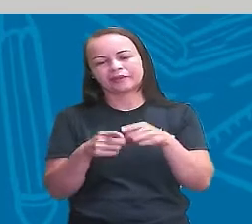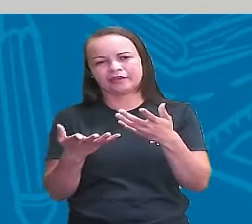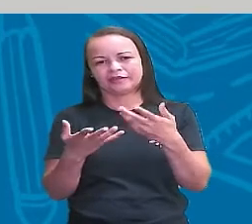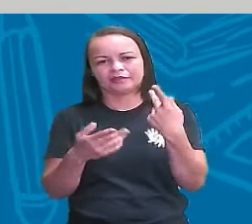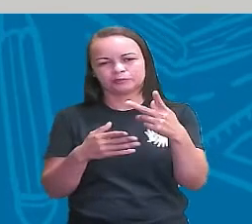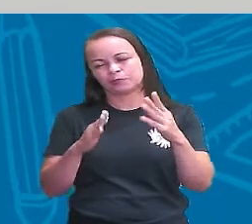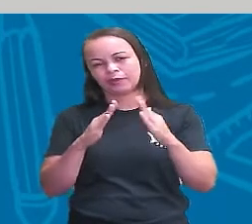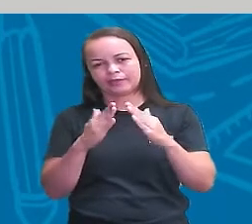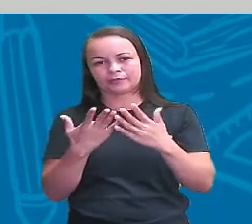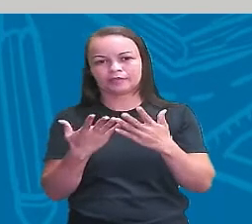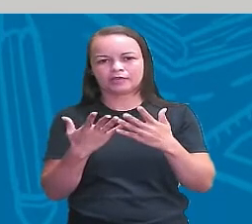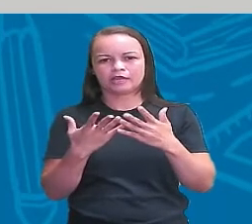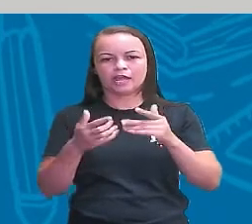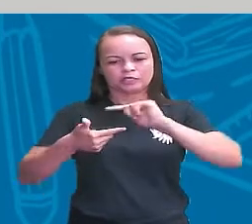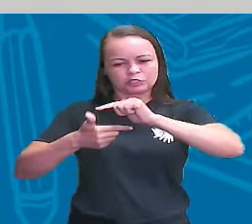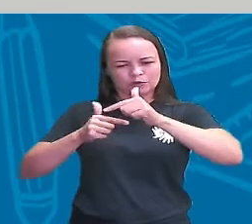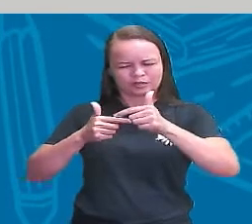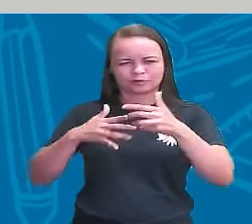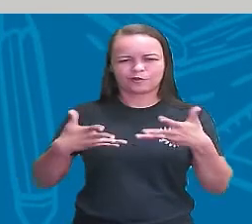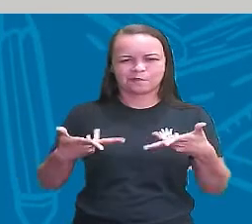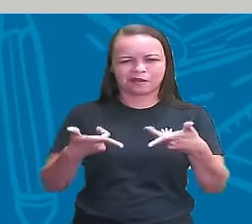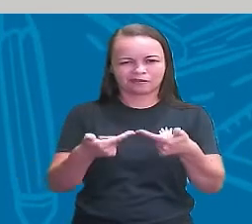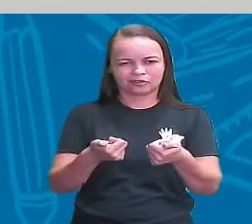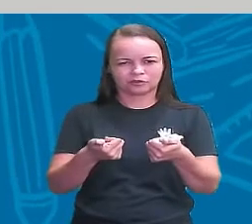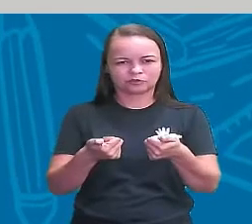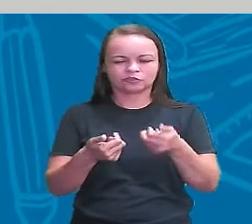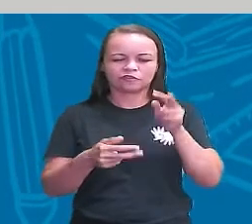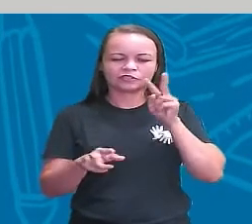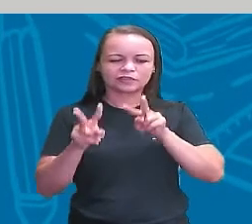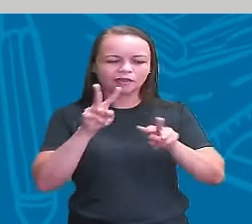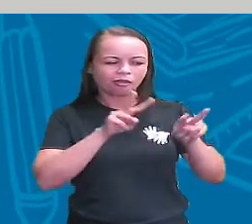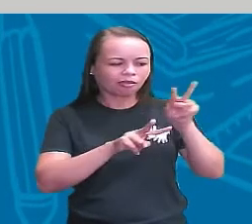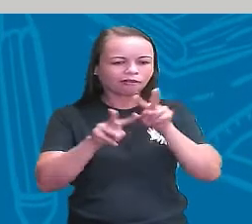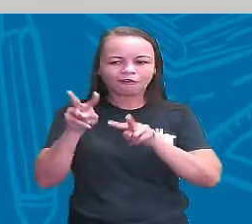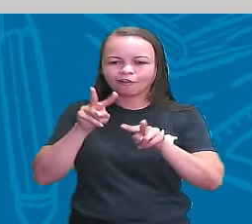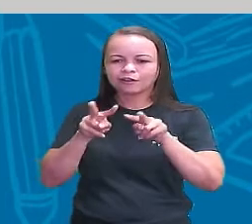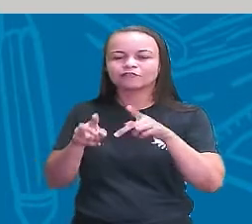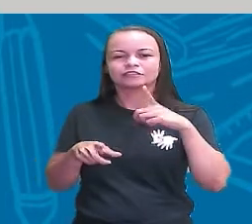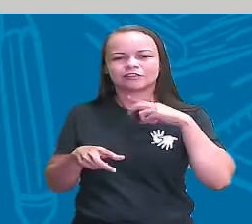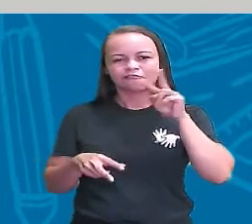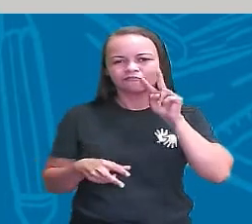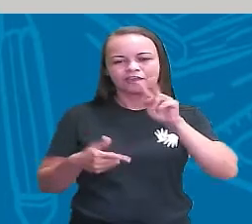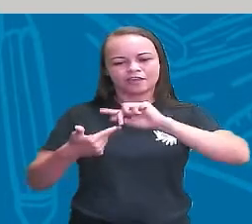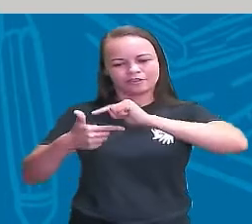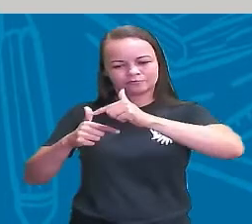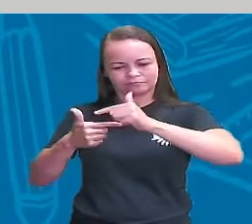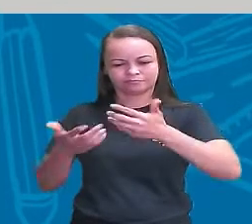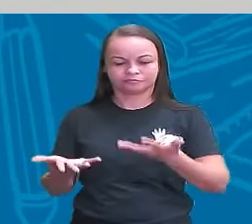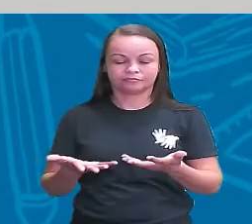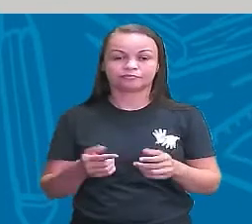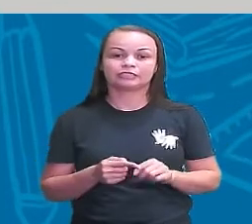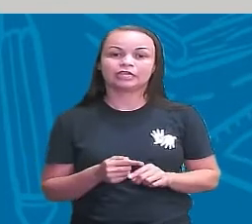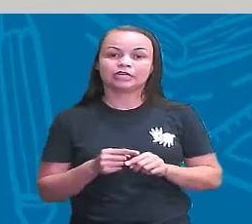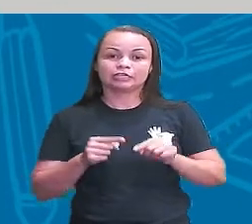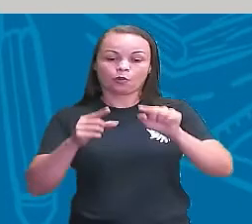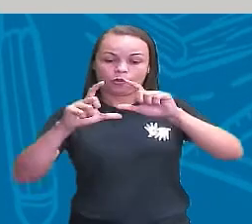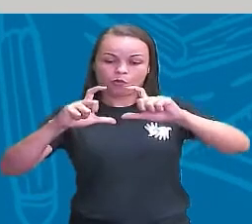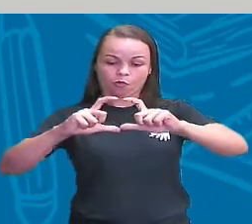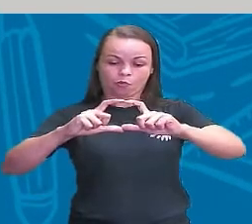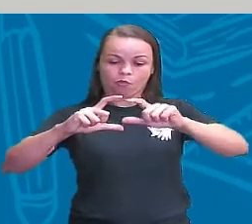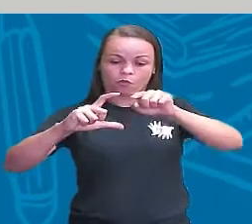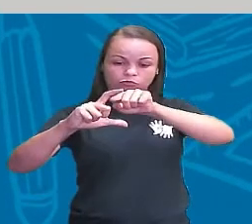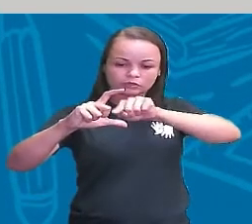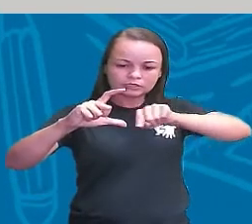maravilhosa. Onde você passa, você já vê as figuras geométricas. Então, ó, no círculo, a figura plana é